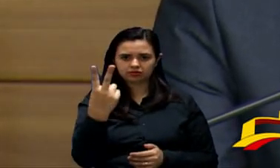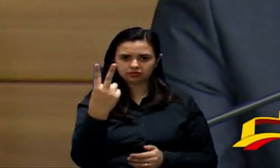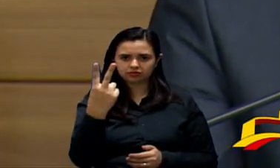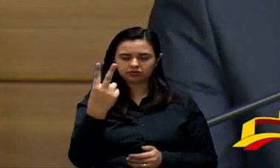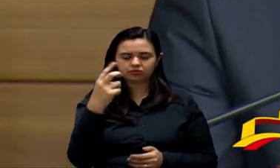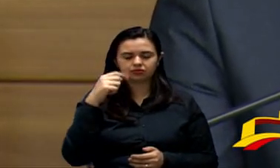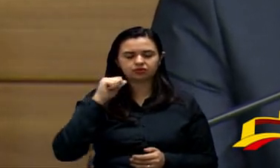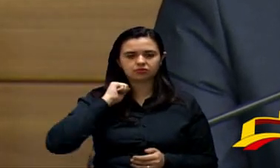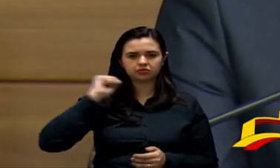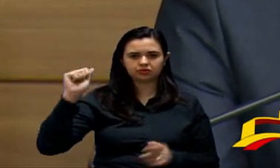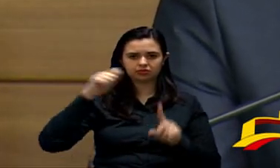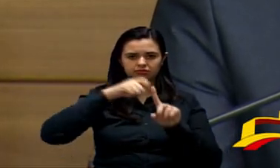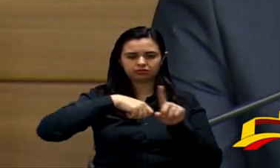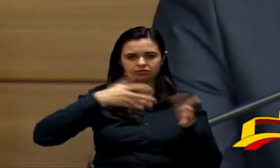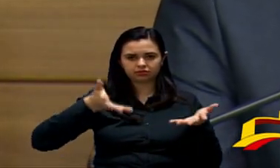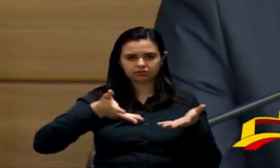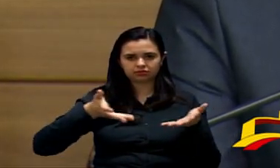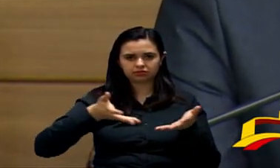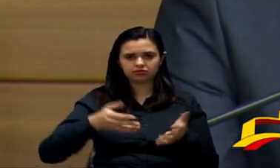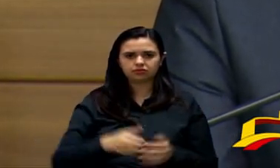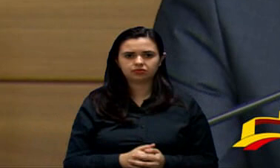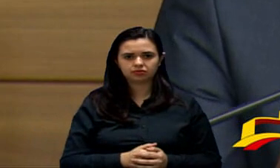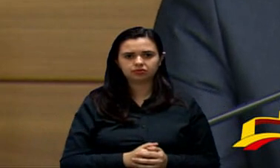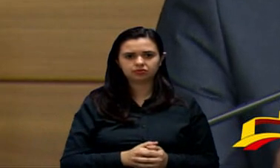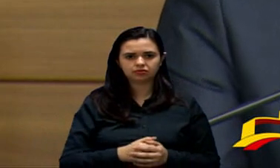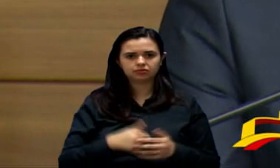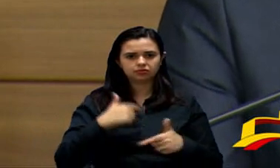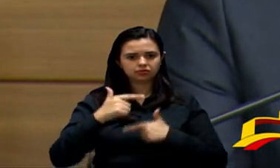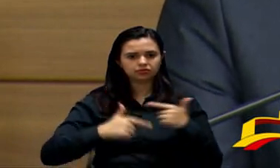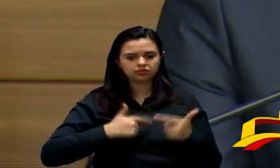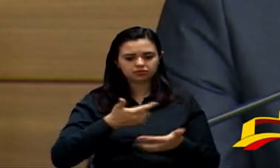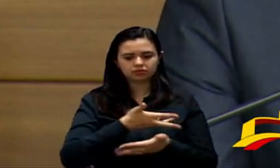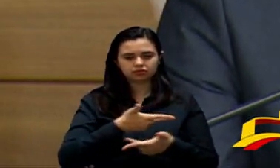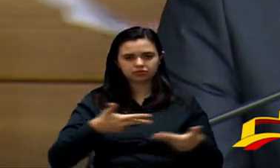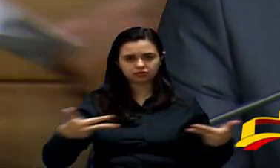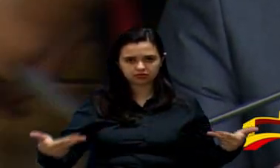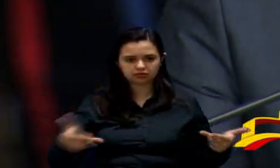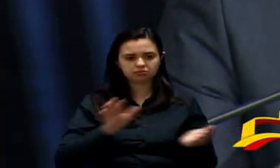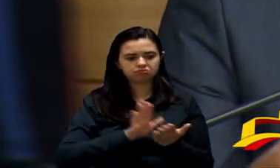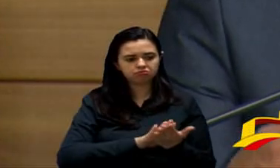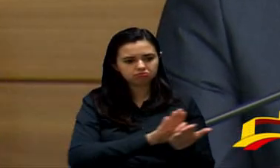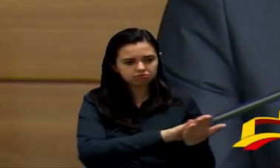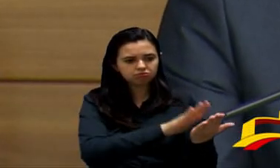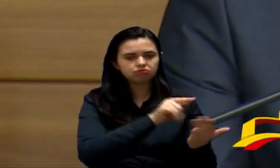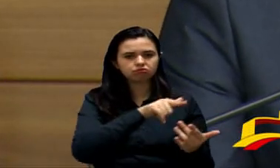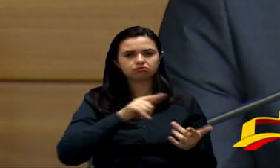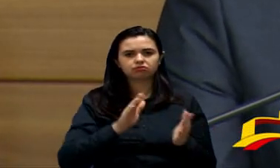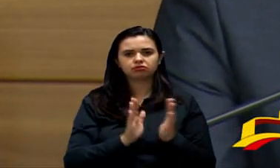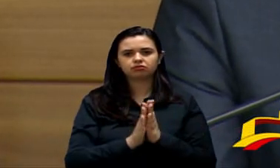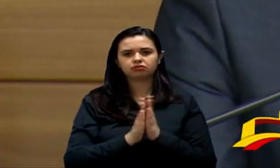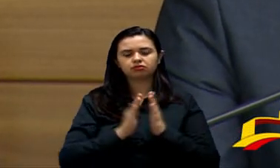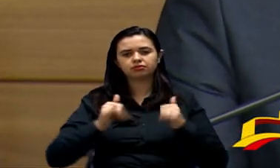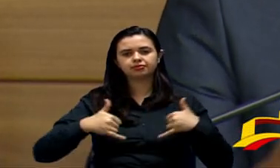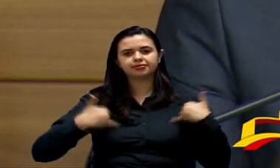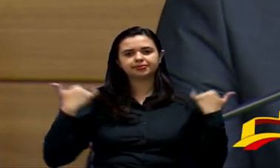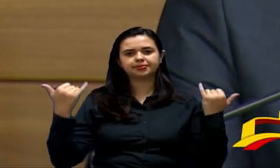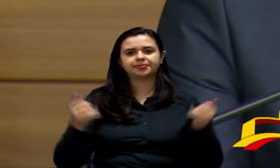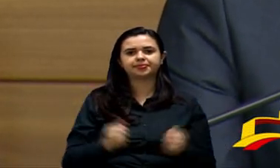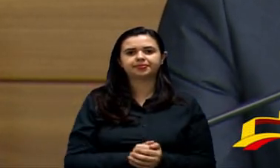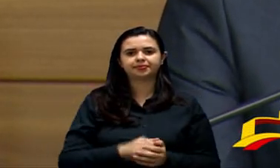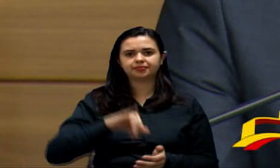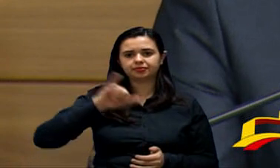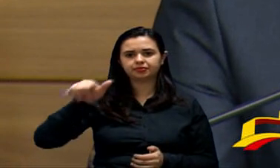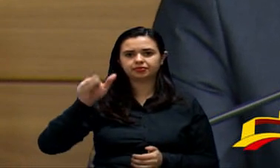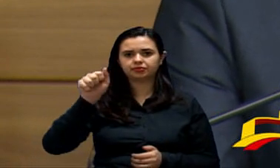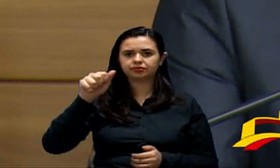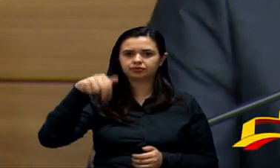do plenário, seja consignado na ata dos seus trabalhos da presente sessão, voto e congratulações à nossa amiga Joana Dark Borges